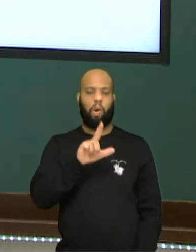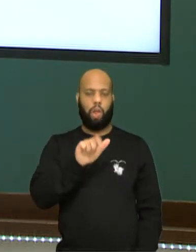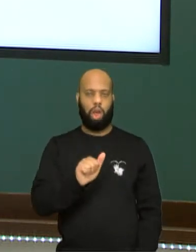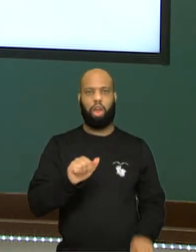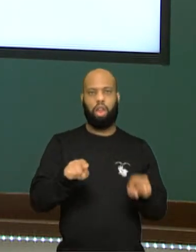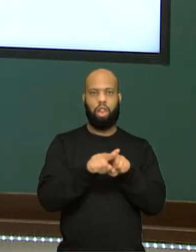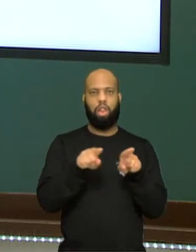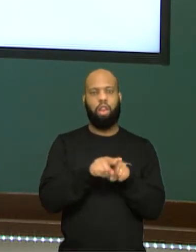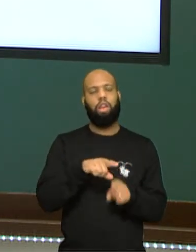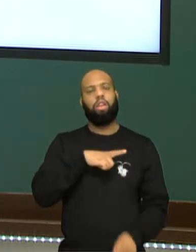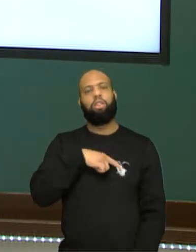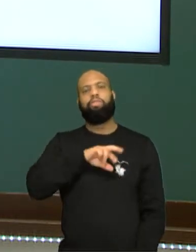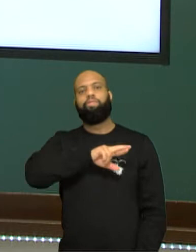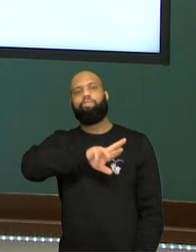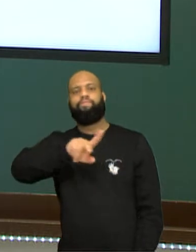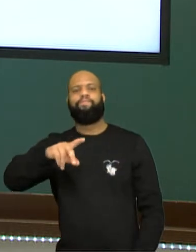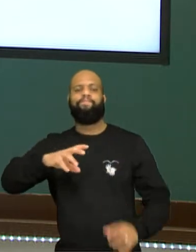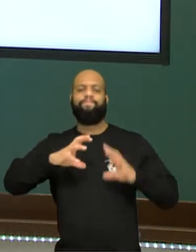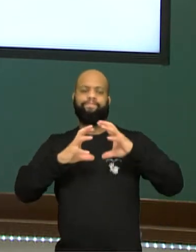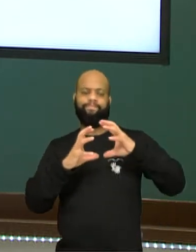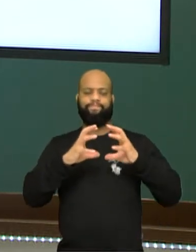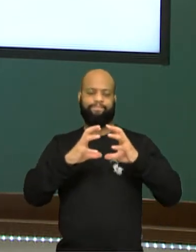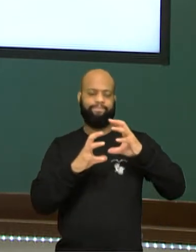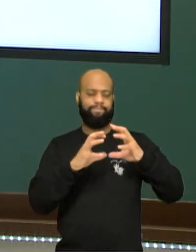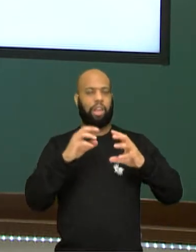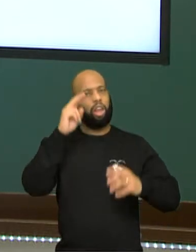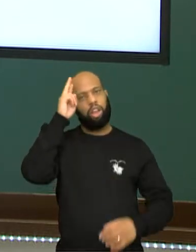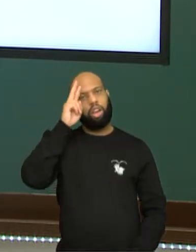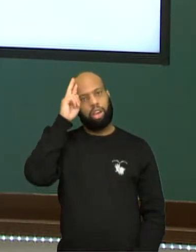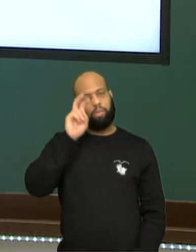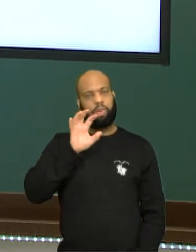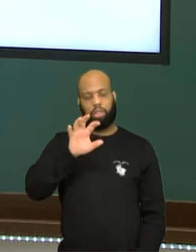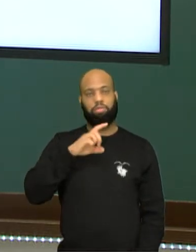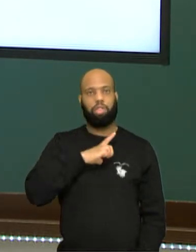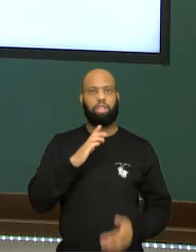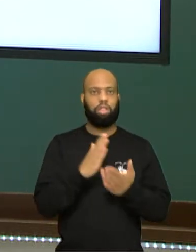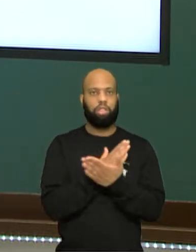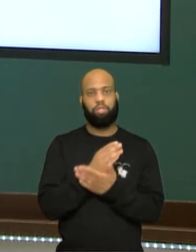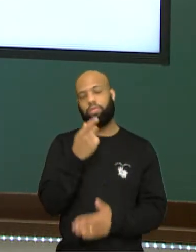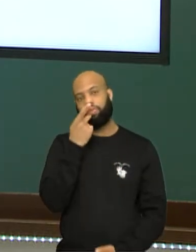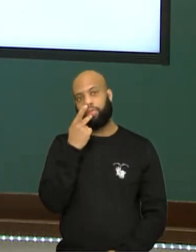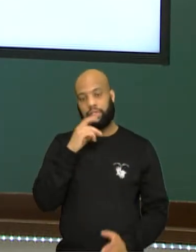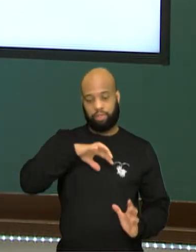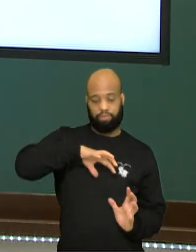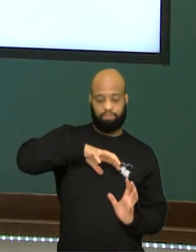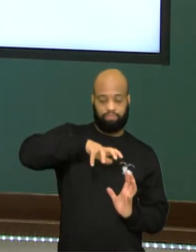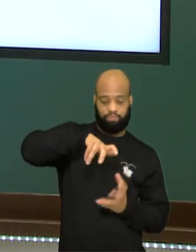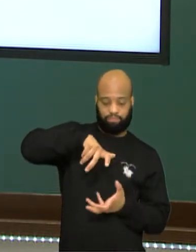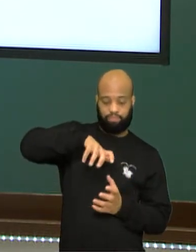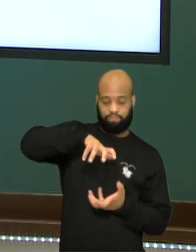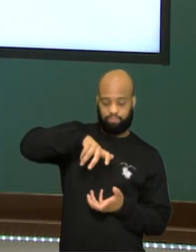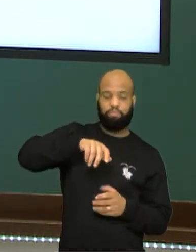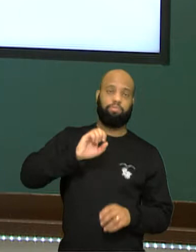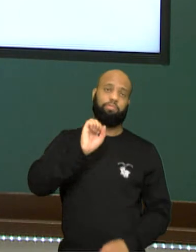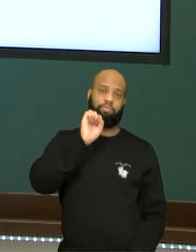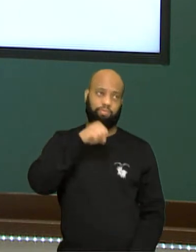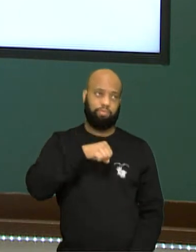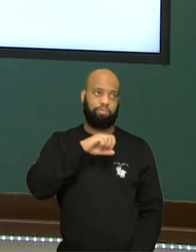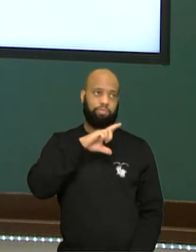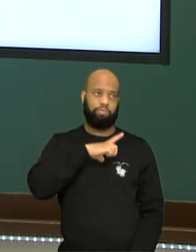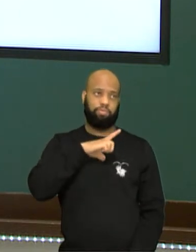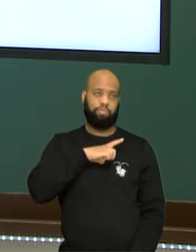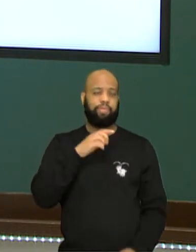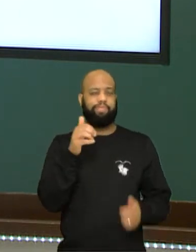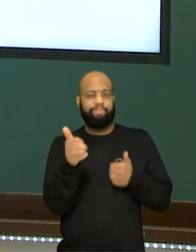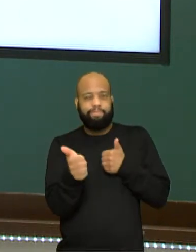qualquer Que formato que tenha vem a imagem para vocês alguns a terra obviamente a terra tem um